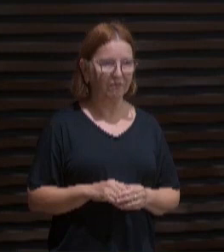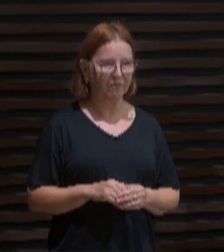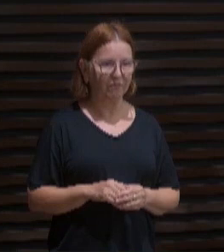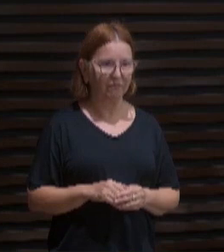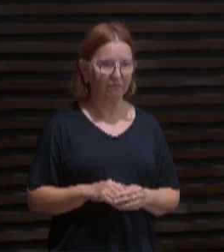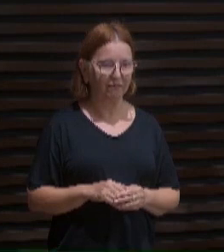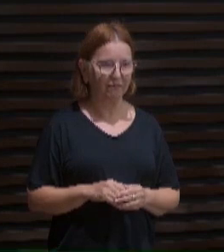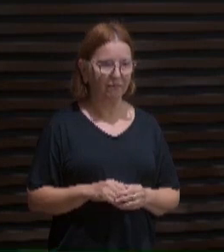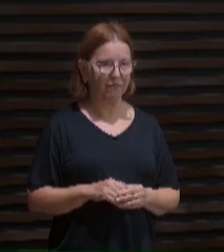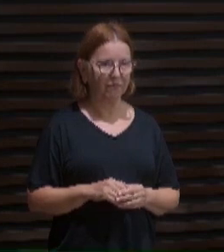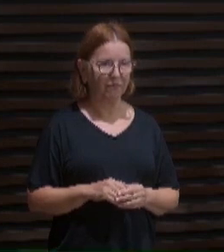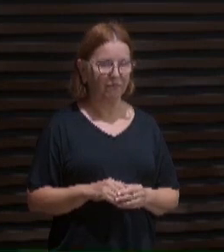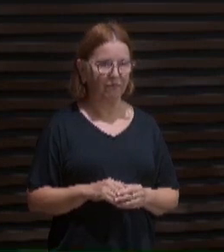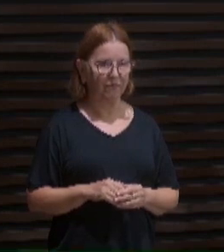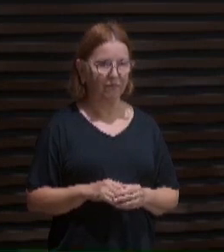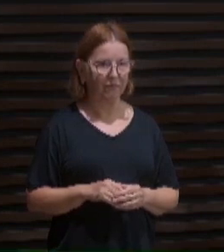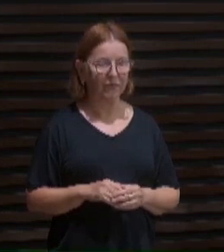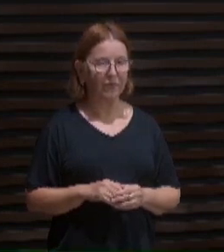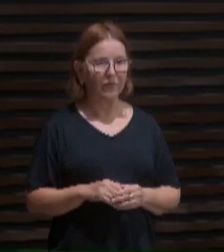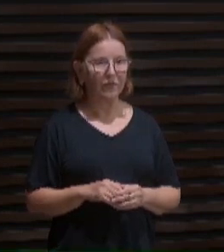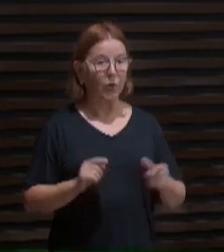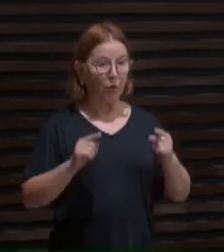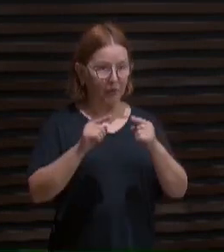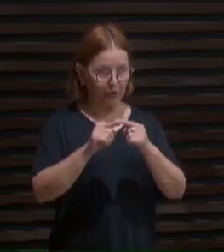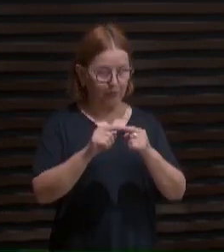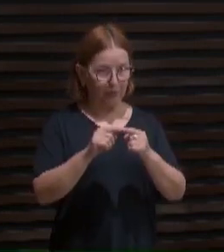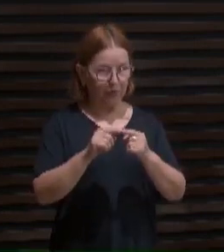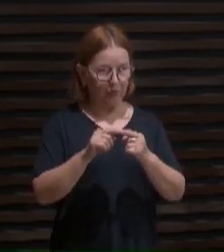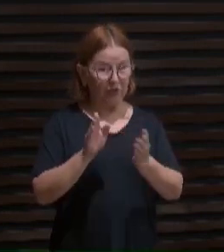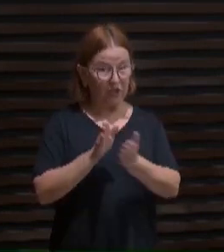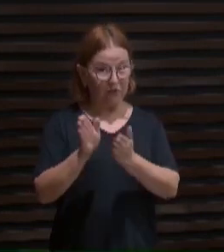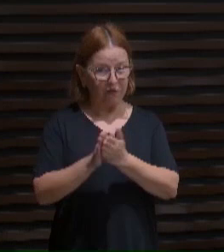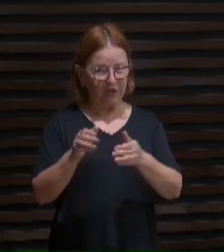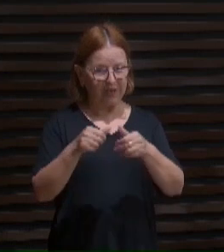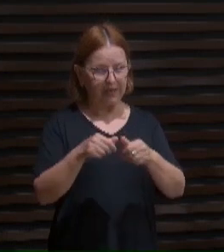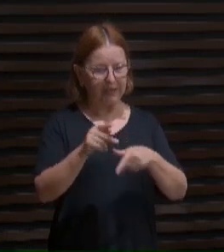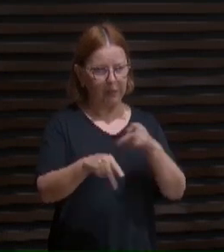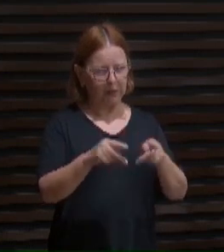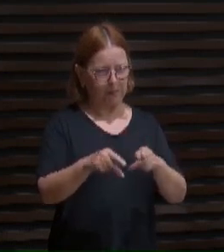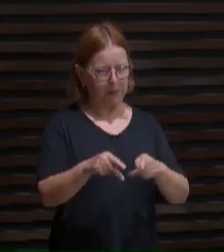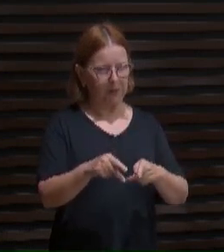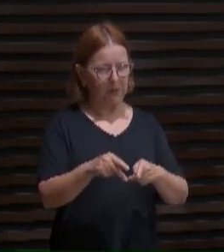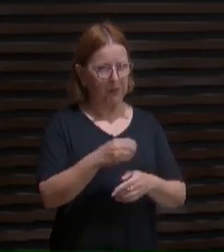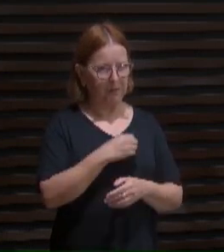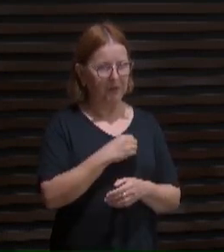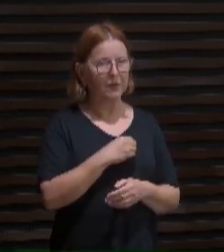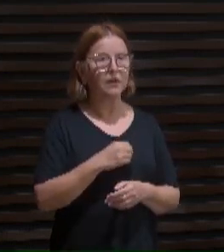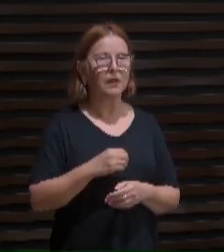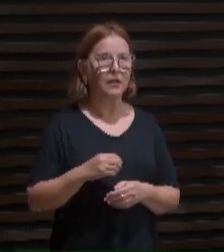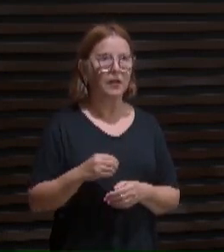que devemos fugir deles é penetrar nas casas